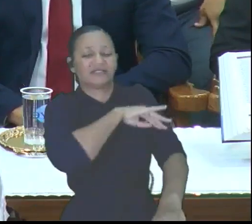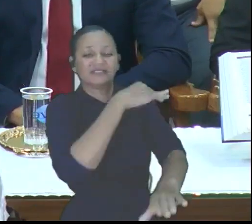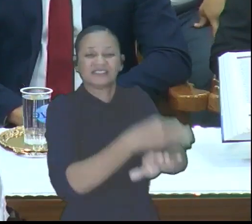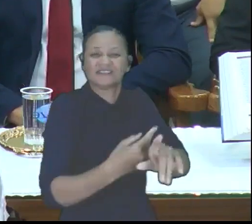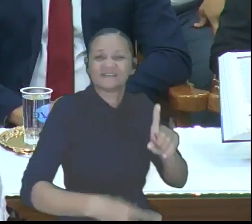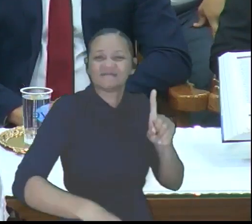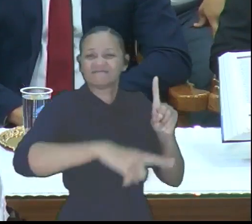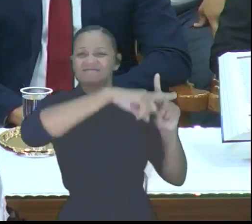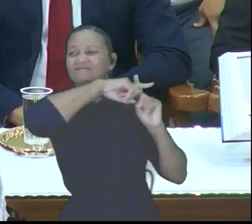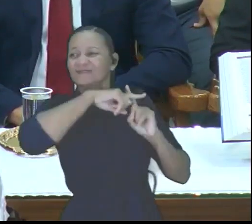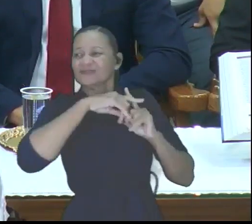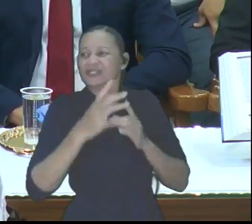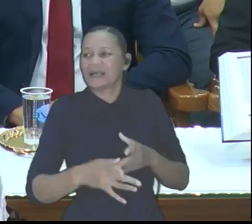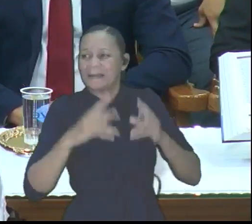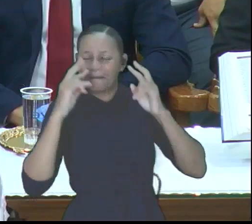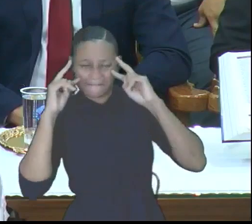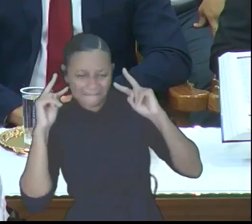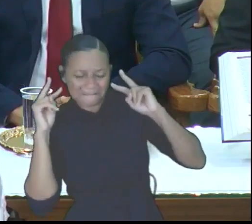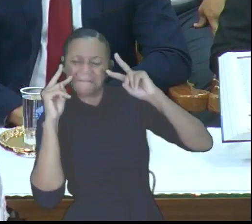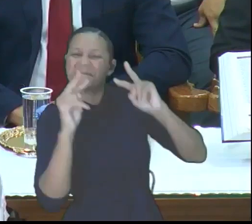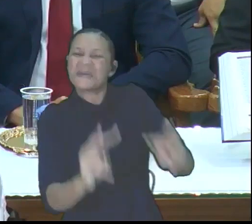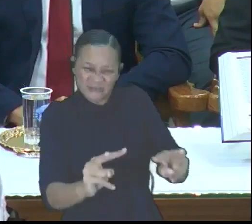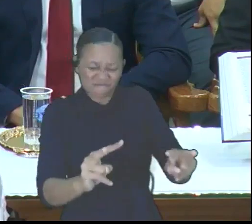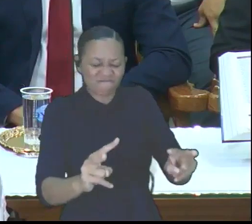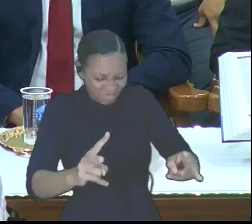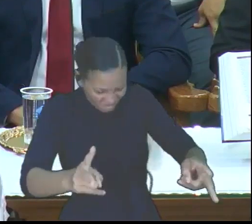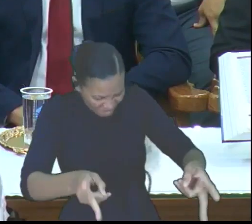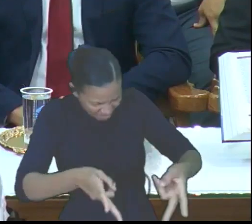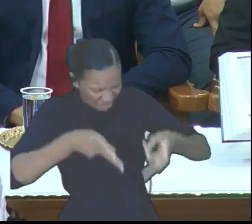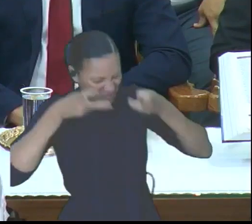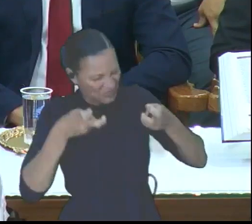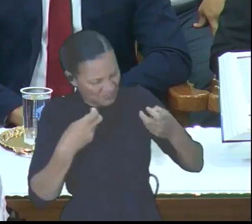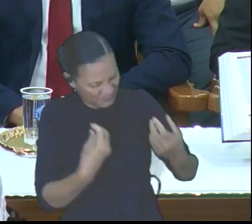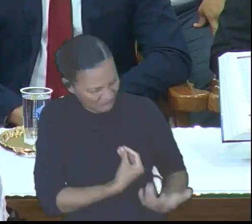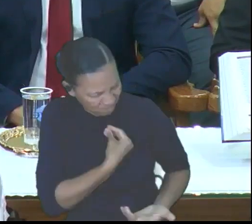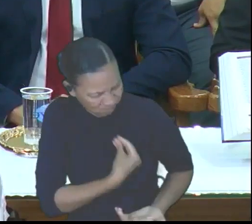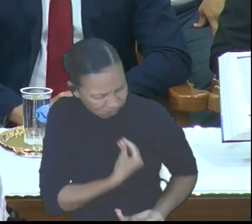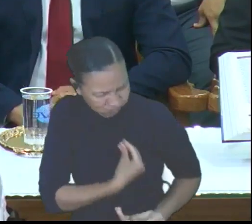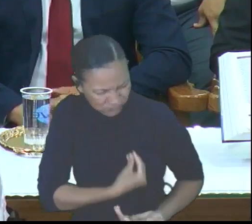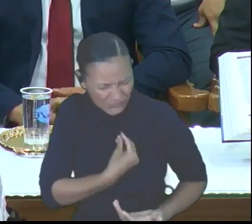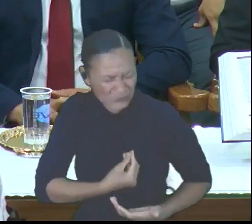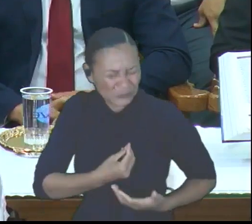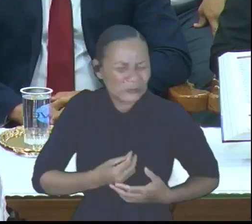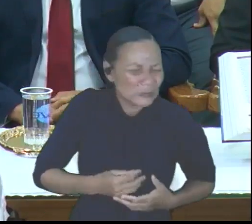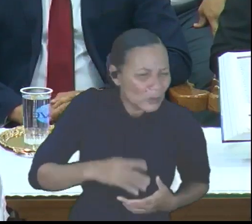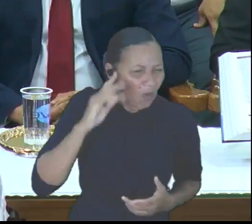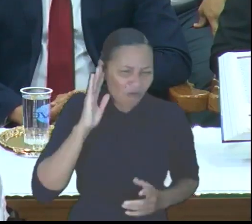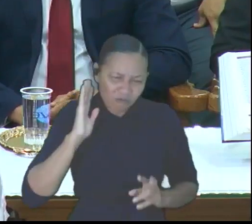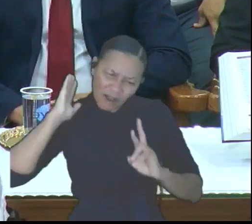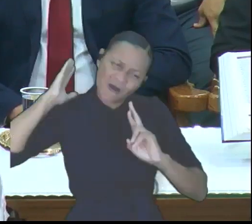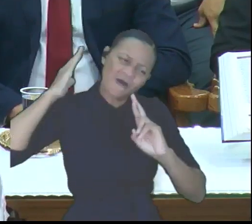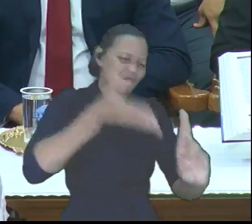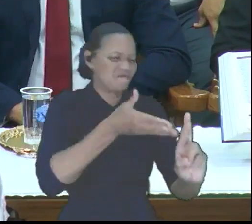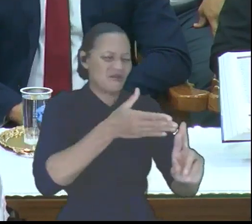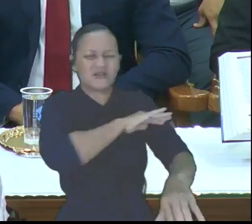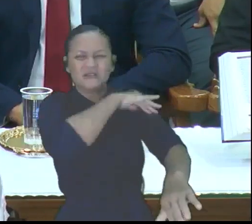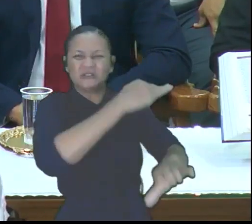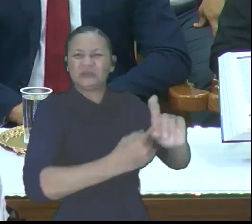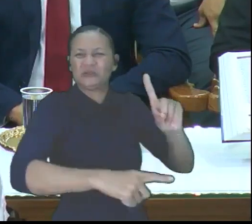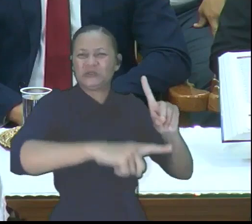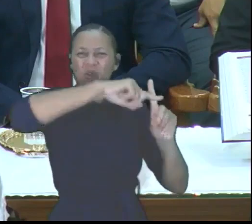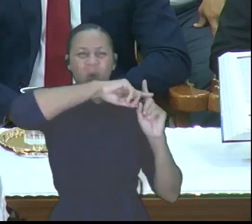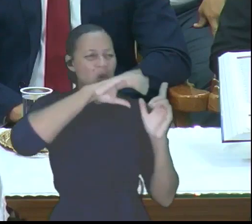Senhor quer que você enxergue a vida pelas lentes do Calvário. Ele